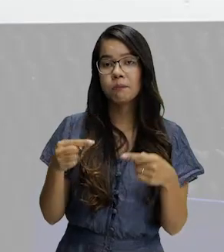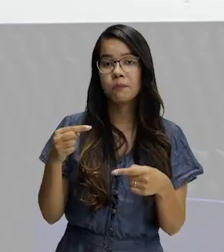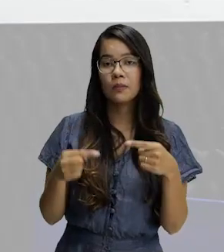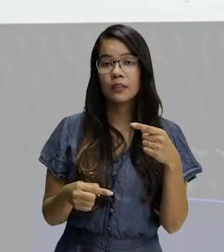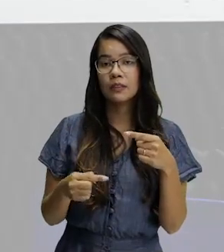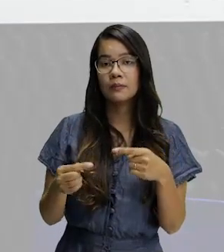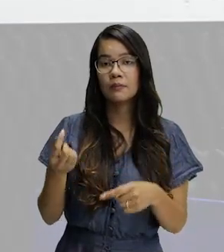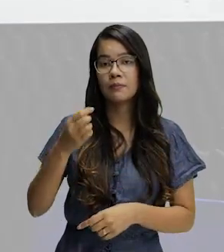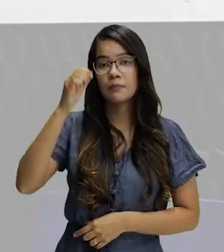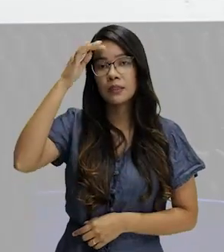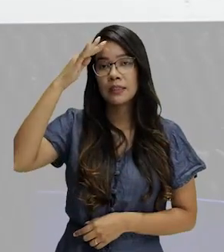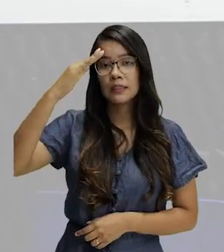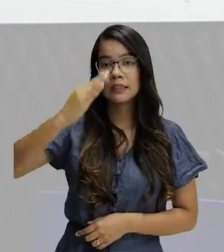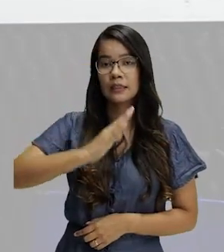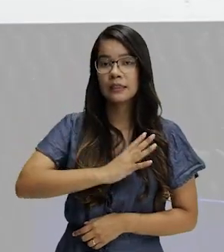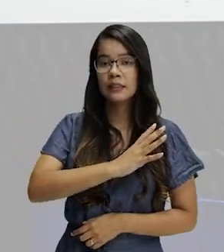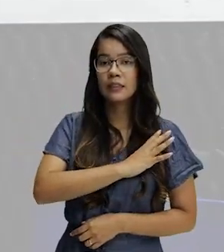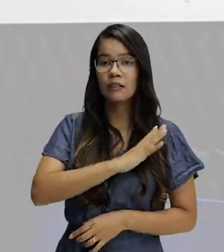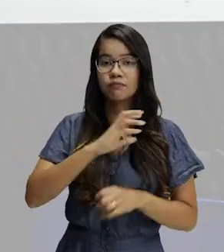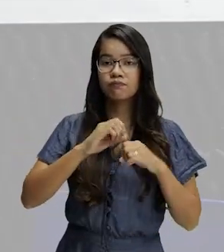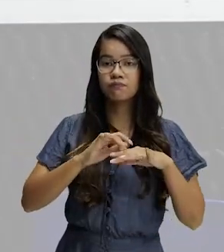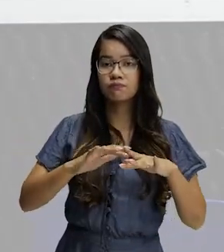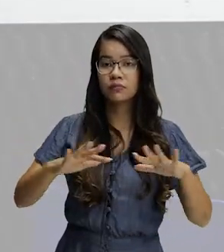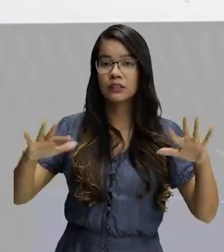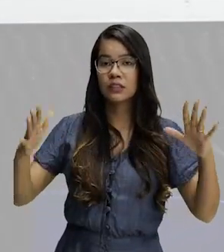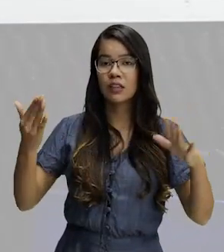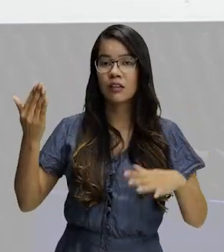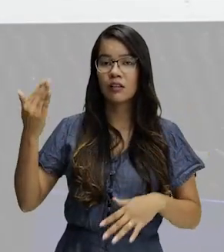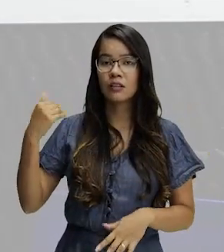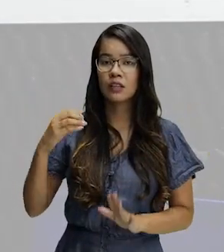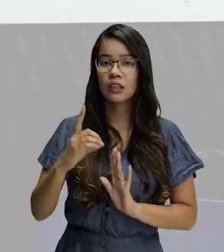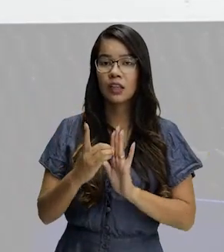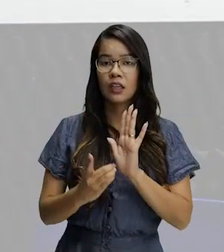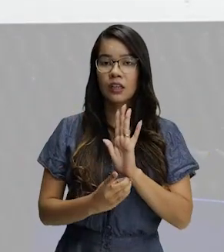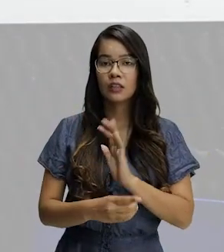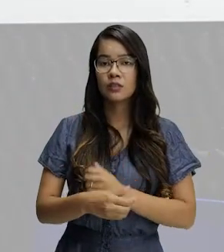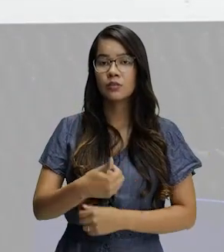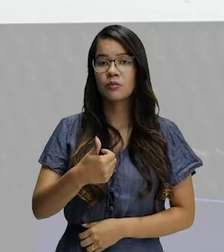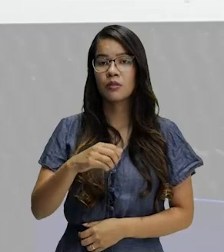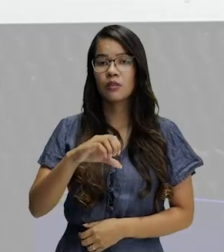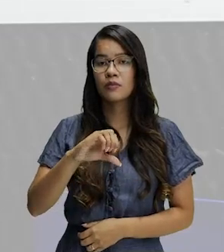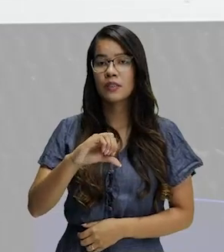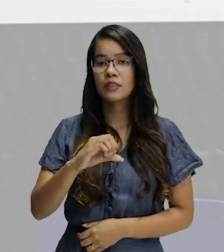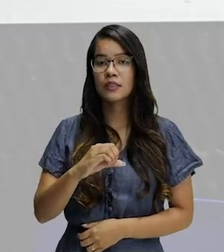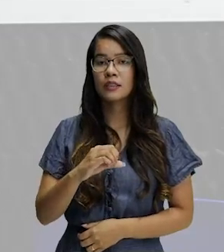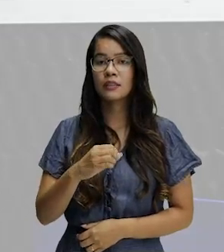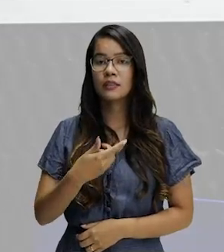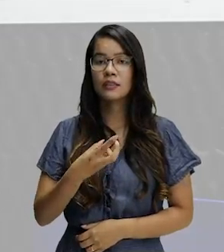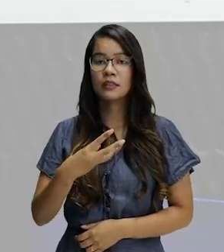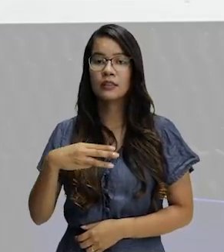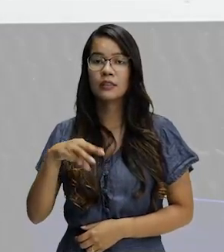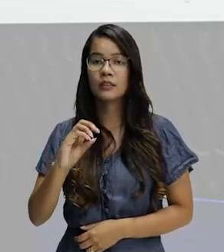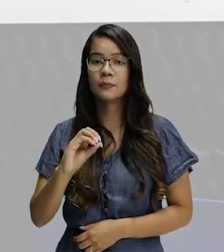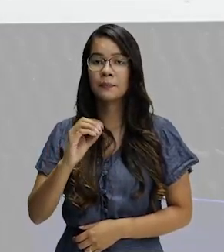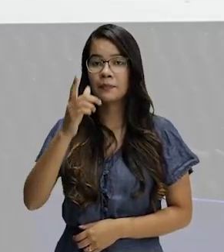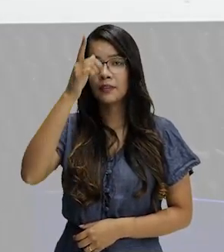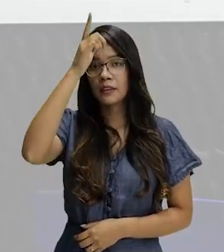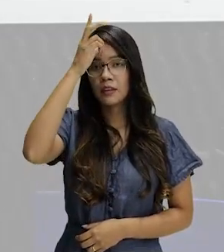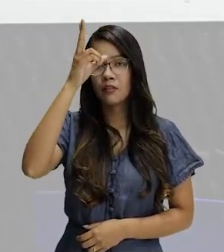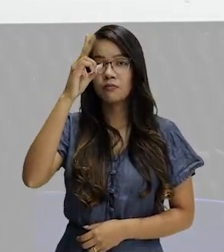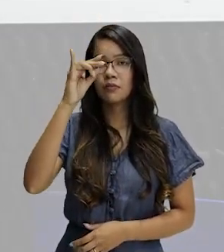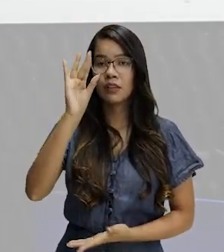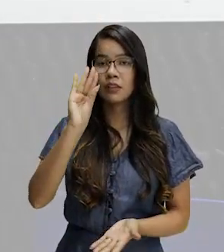militarista, expansionista, desde o início da década de 1930. A Alemanha vai anexar na